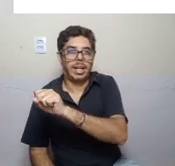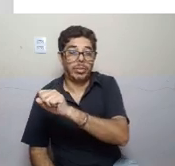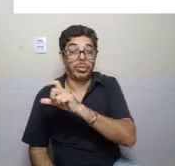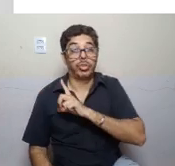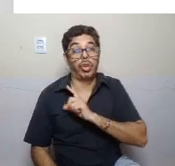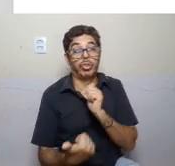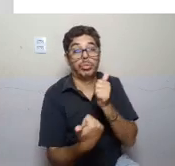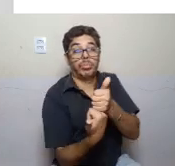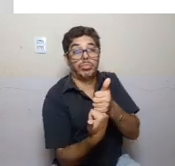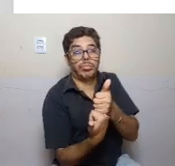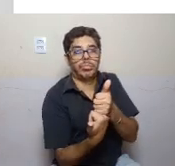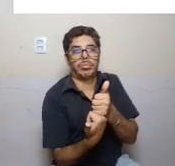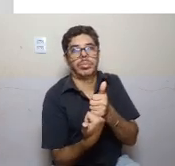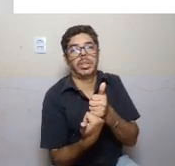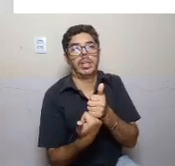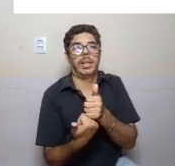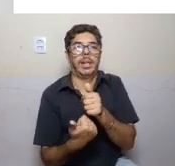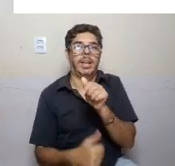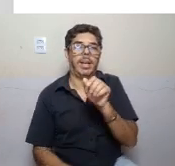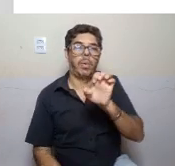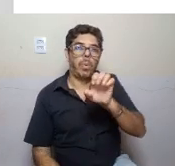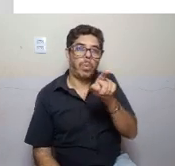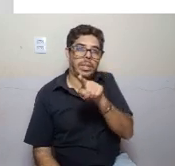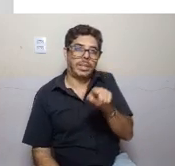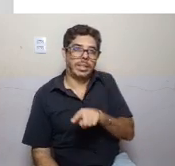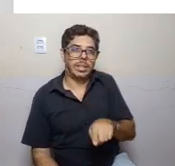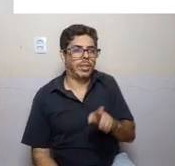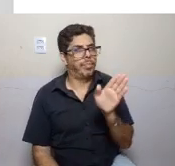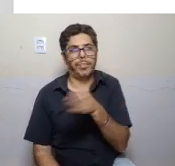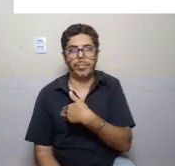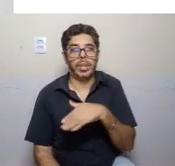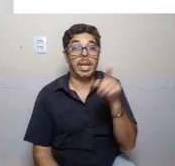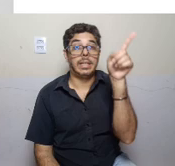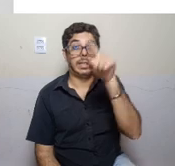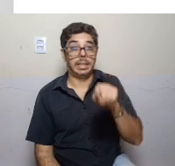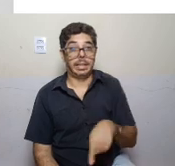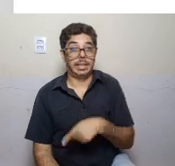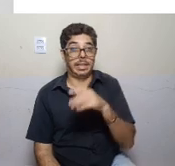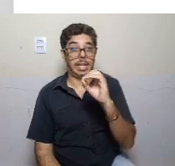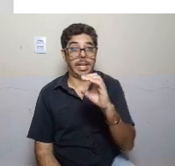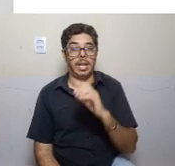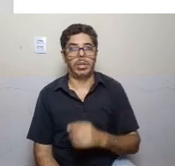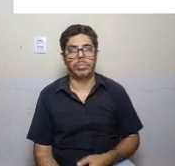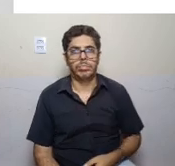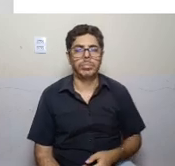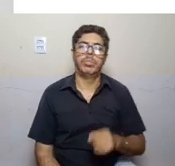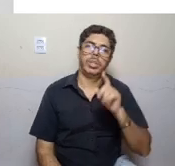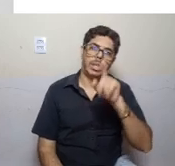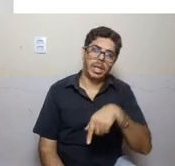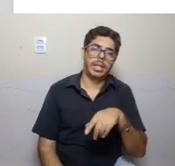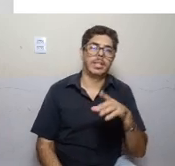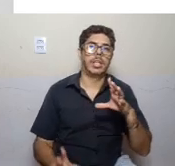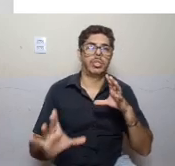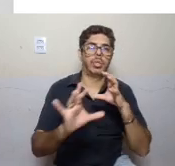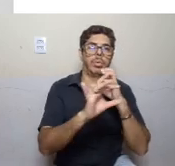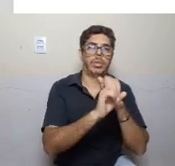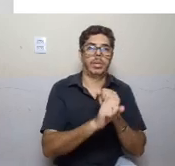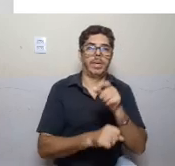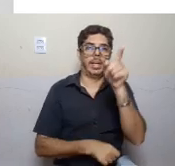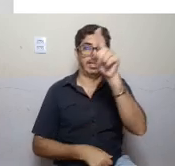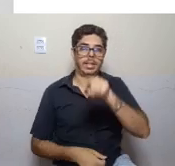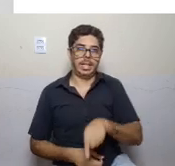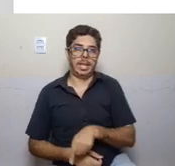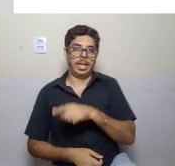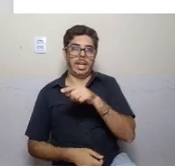nós então substituímos o símbolo do somatório pelo símbolo da integral, e essa somatória passa a ser feita por